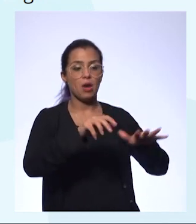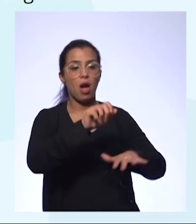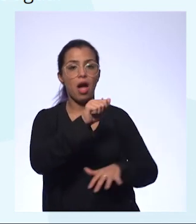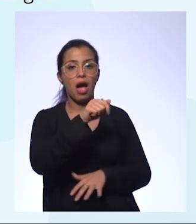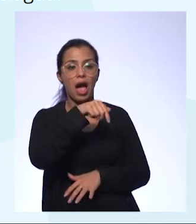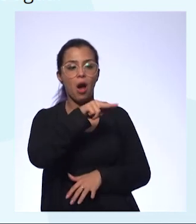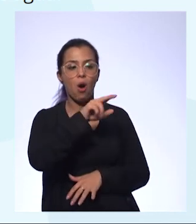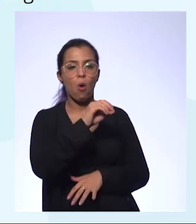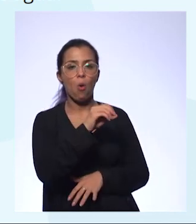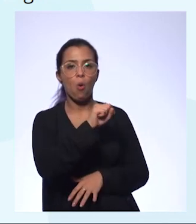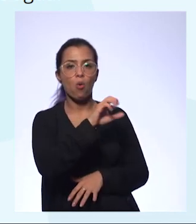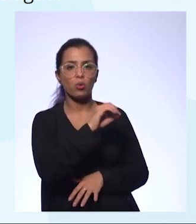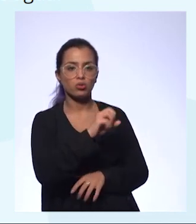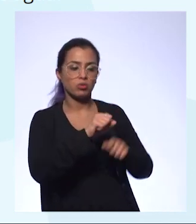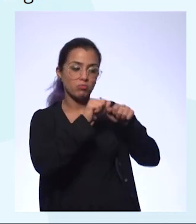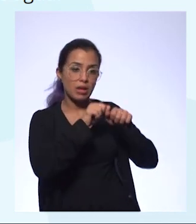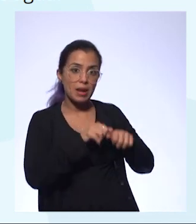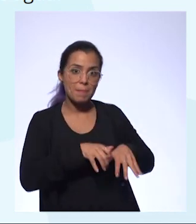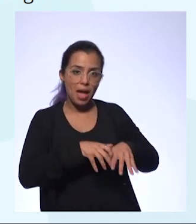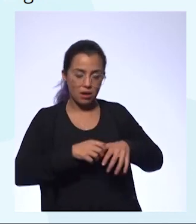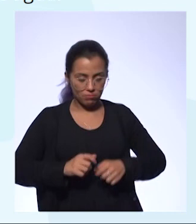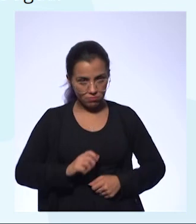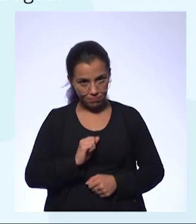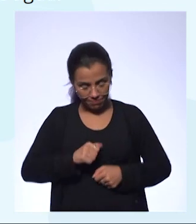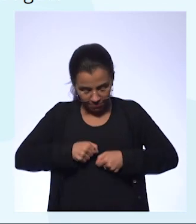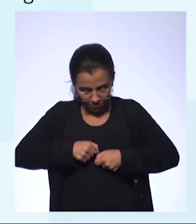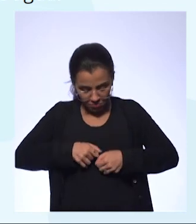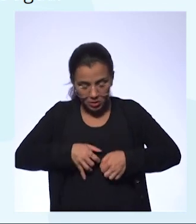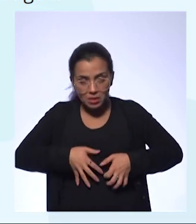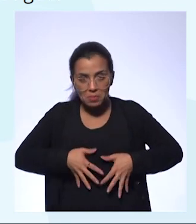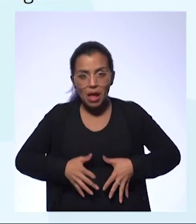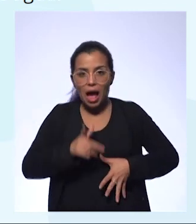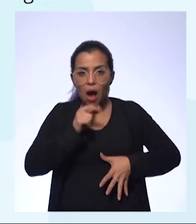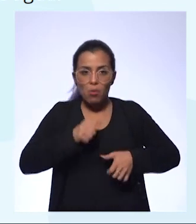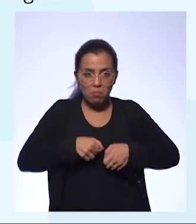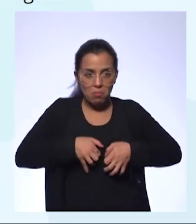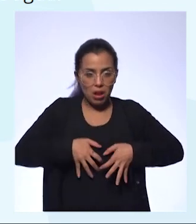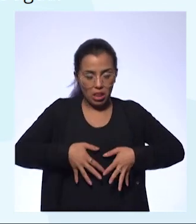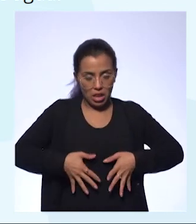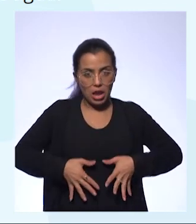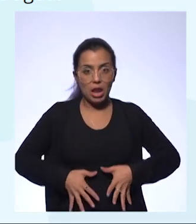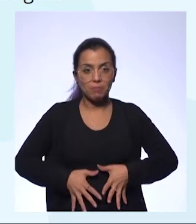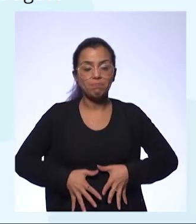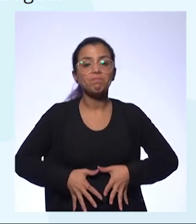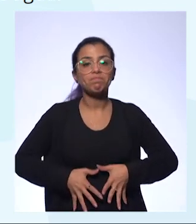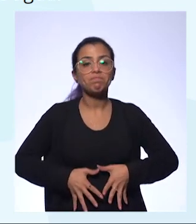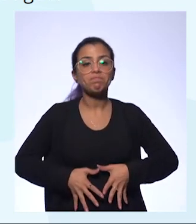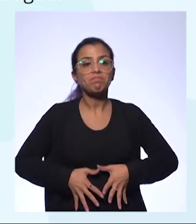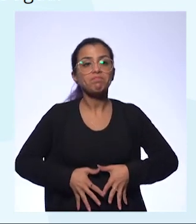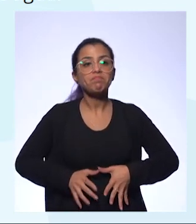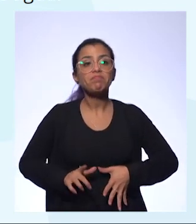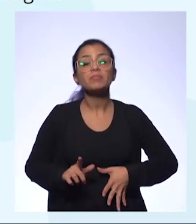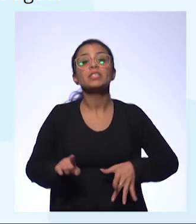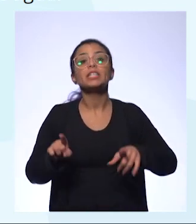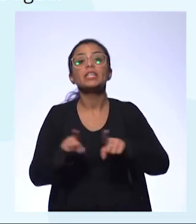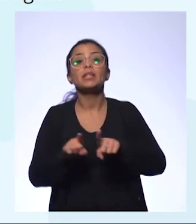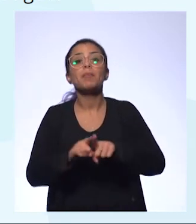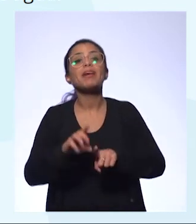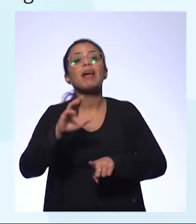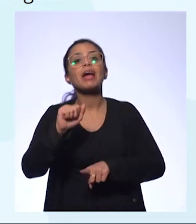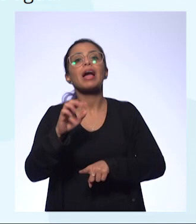estômago, todo o percurso lá está em meio de água, né? Aquoso contém água, ele vai liberar cátion